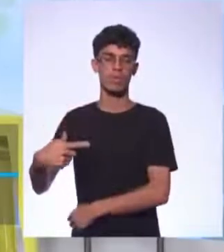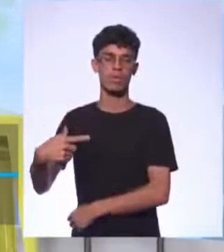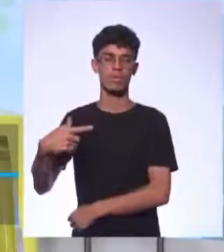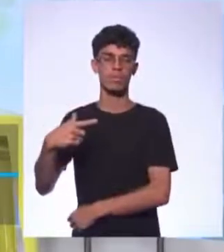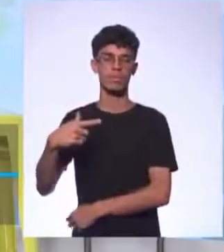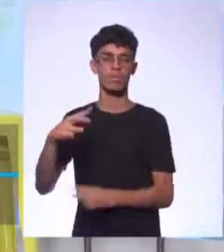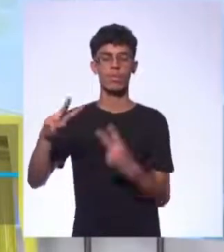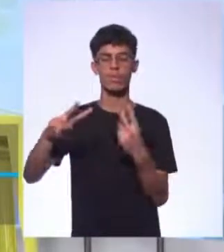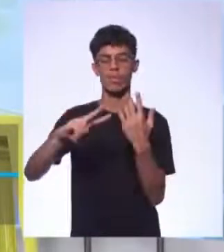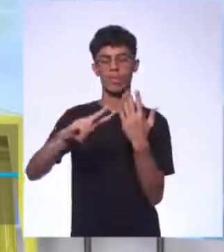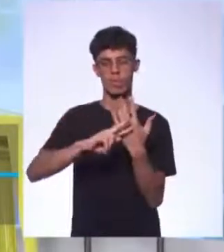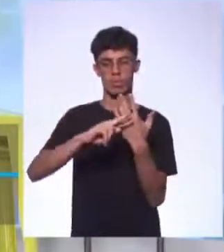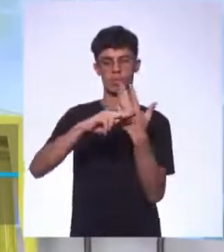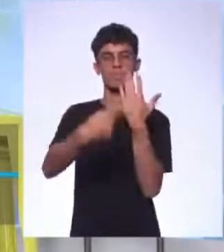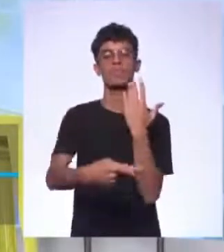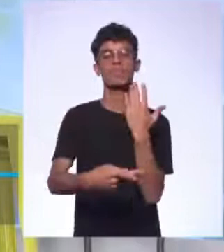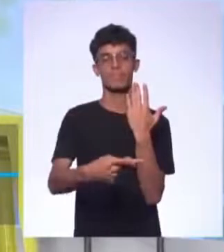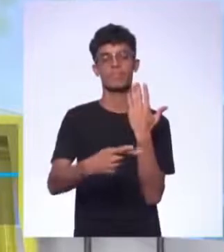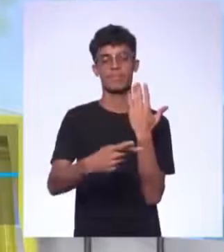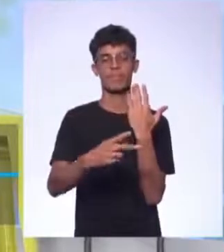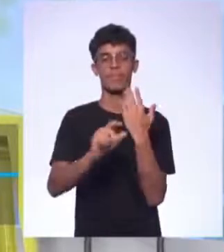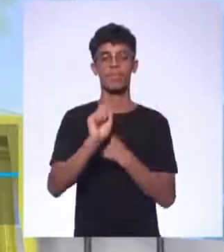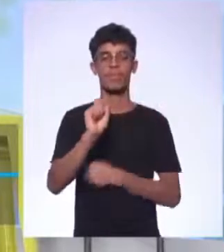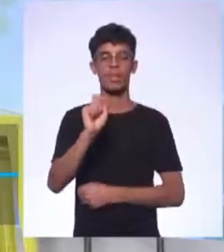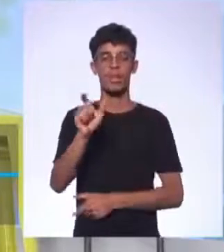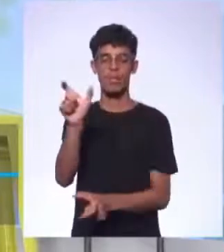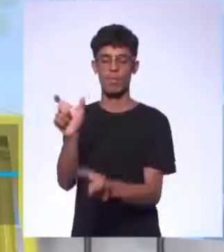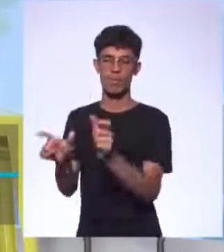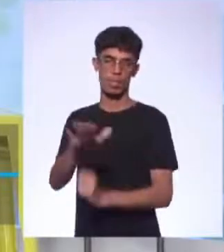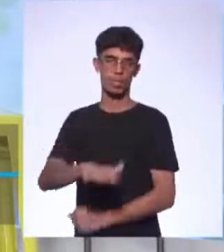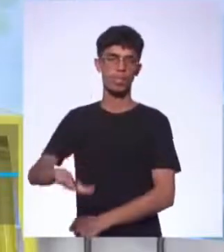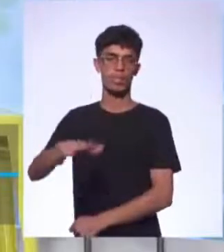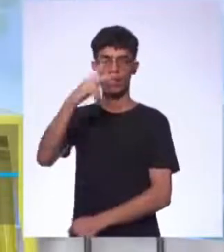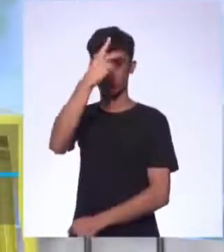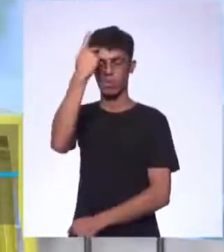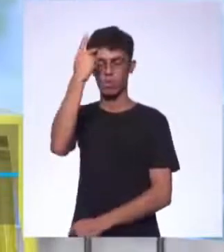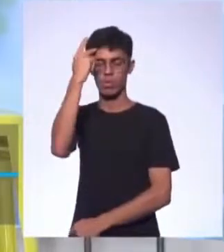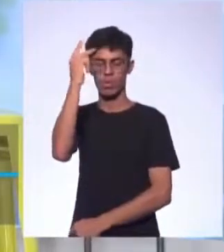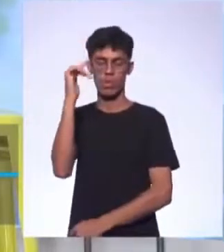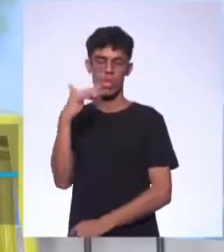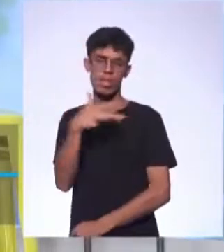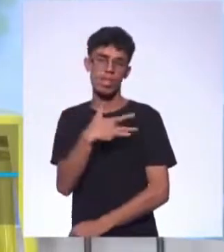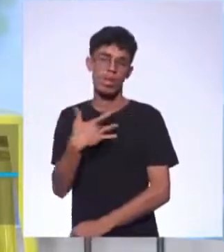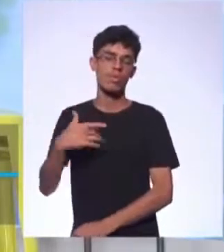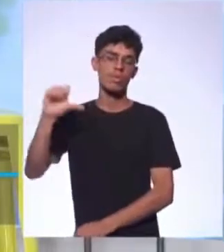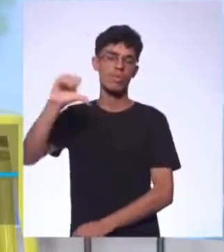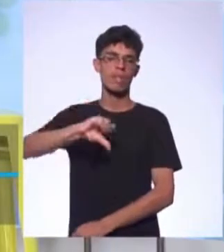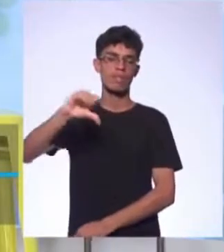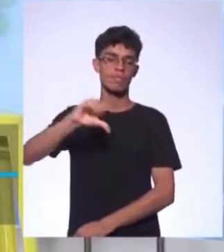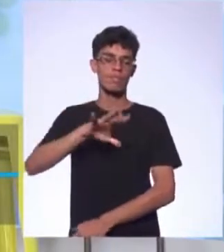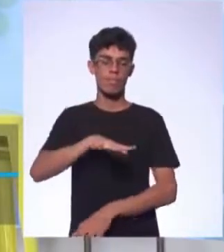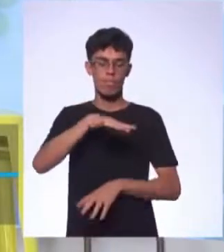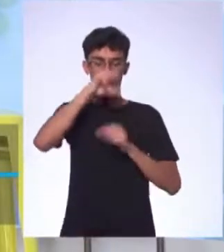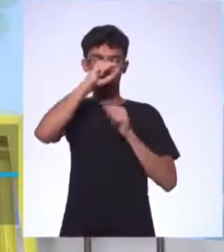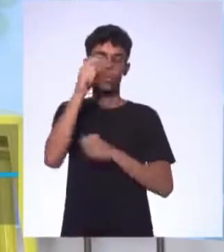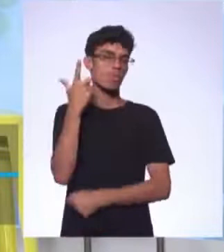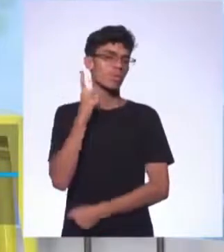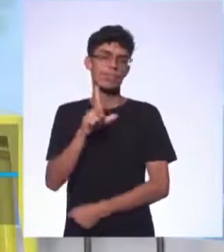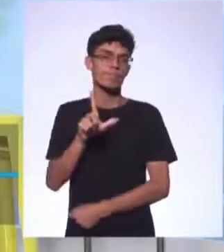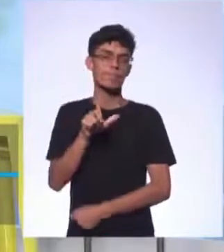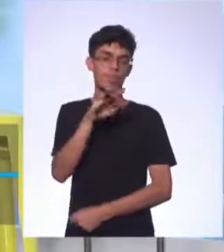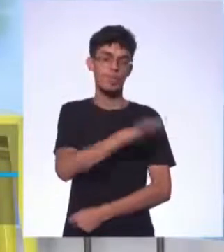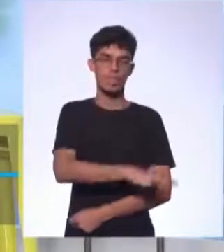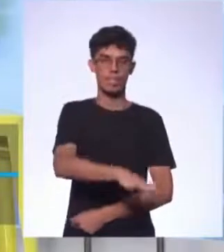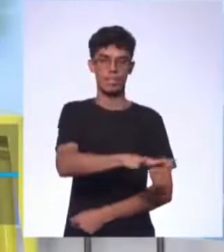disso, acaba, né, a pessoa passando mal e pode morrer por asfixia, porque a